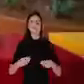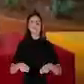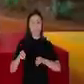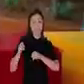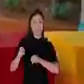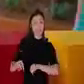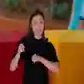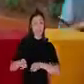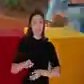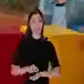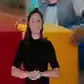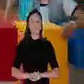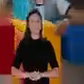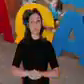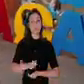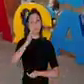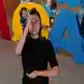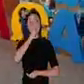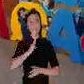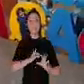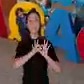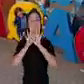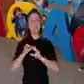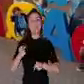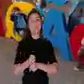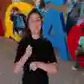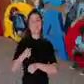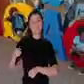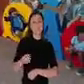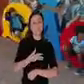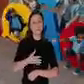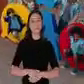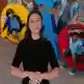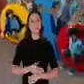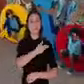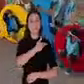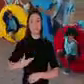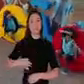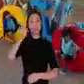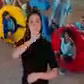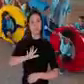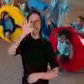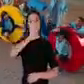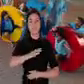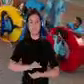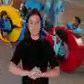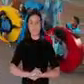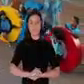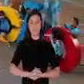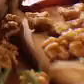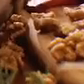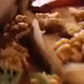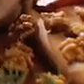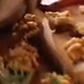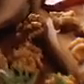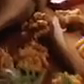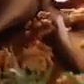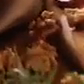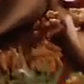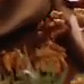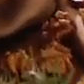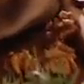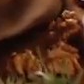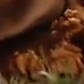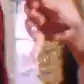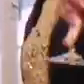qualidade. Ministério da Educação. Brasil, União e Reconstrução. Governo Federal. Existe